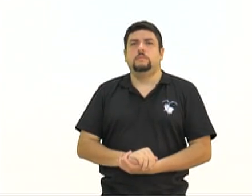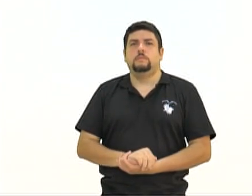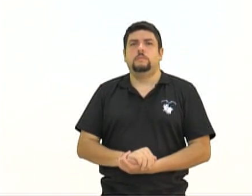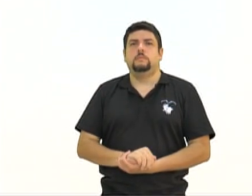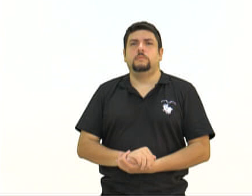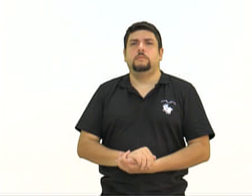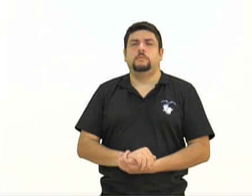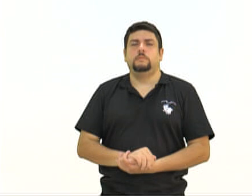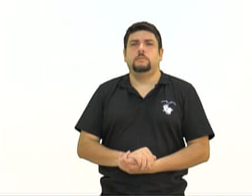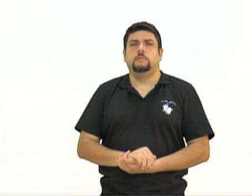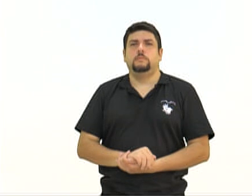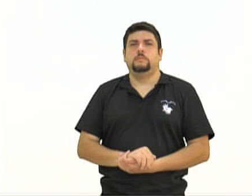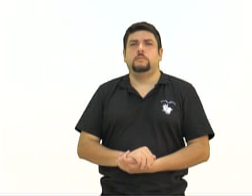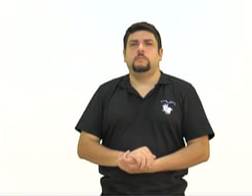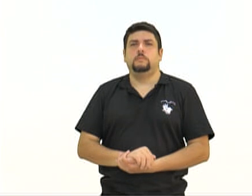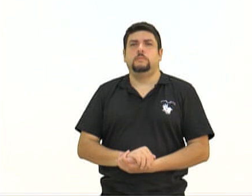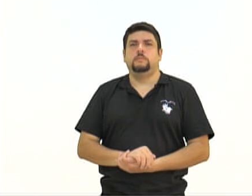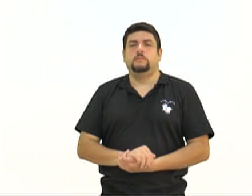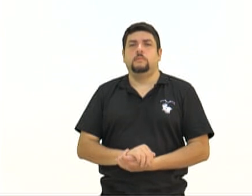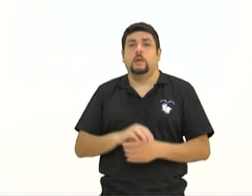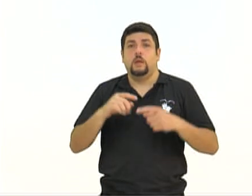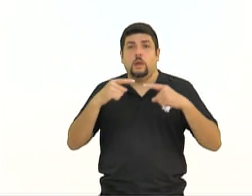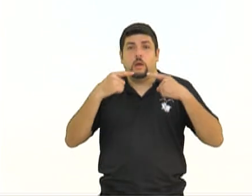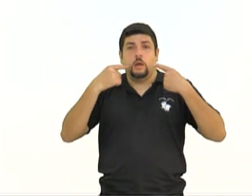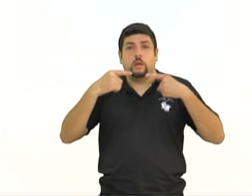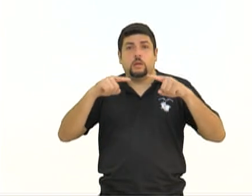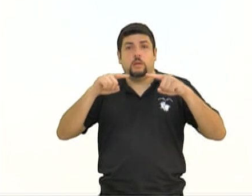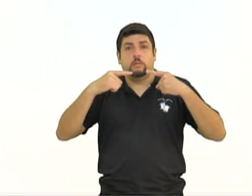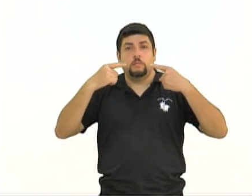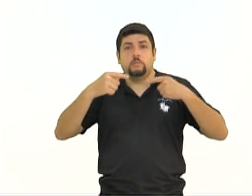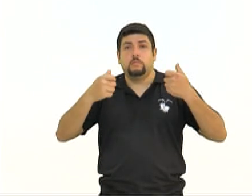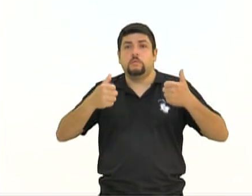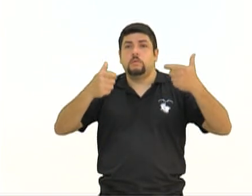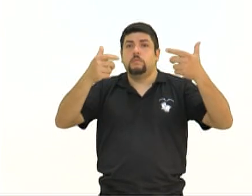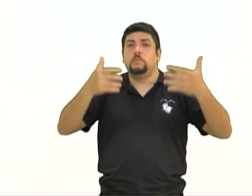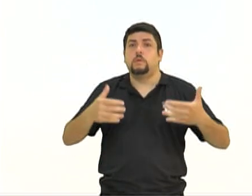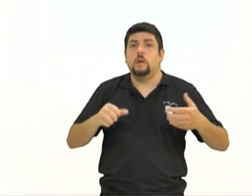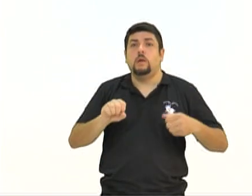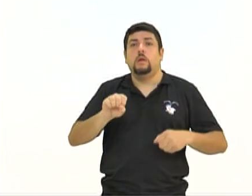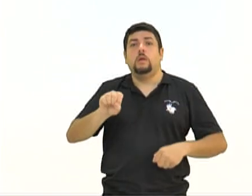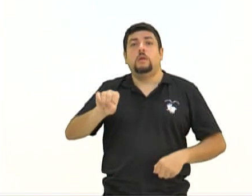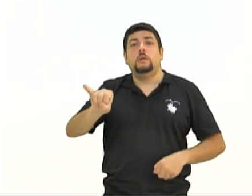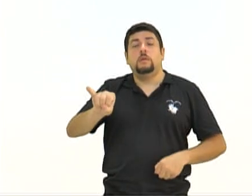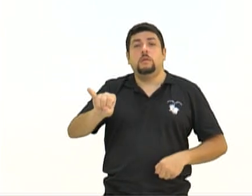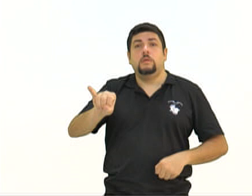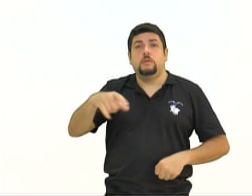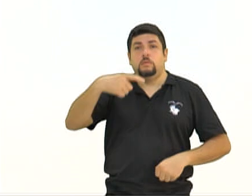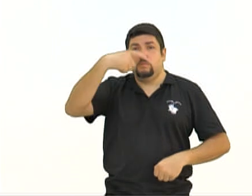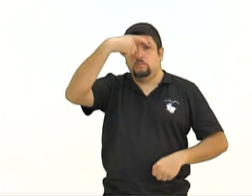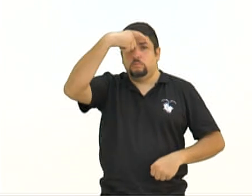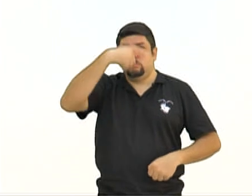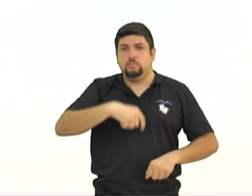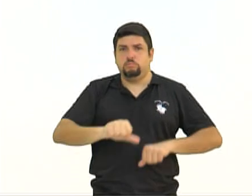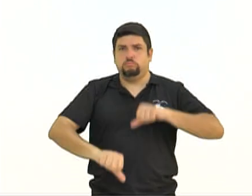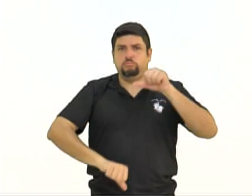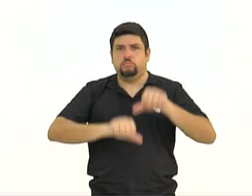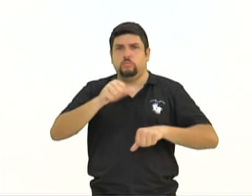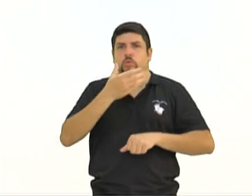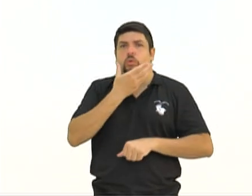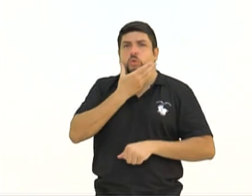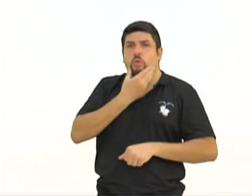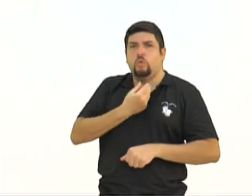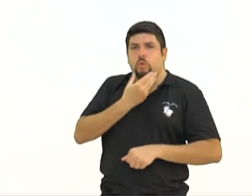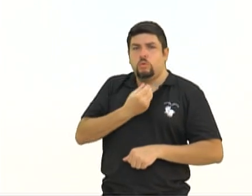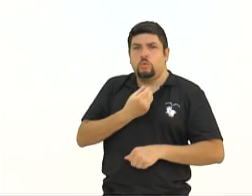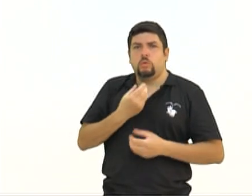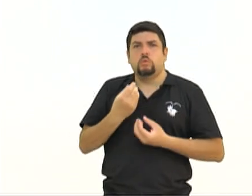man. Nessa música, ela descreve o que ela faria se ela fosse um homem. Então, ó,